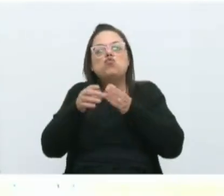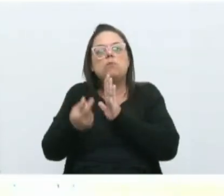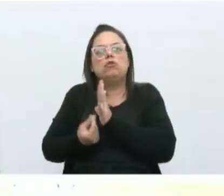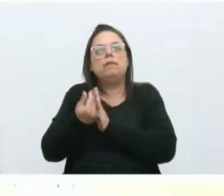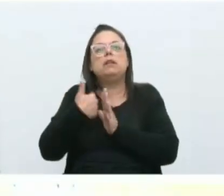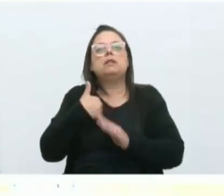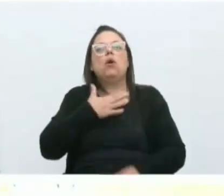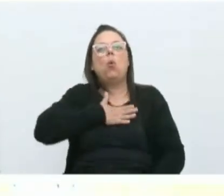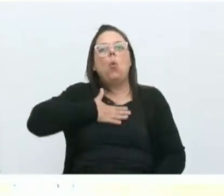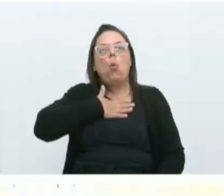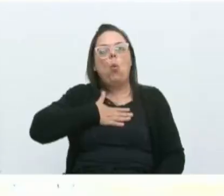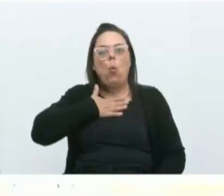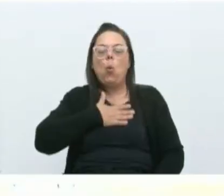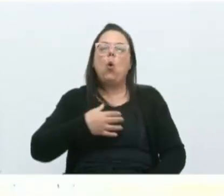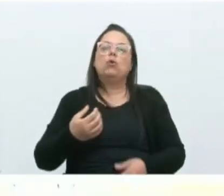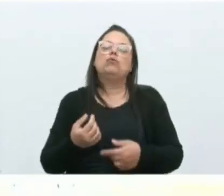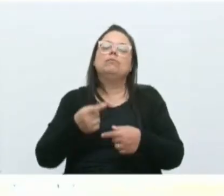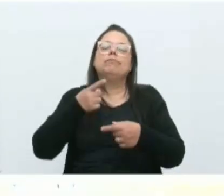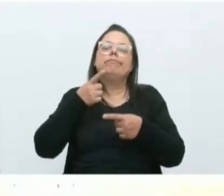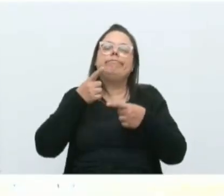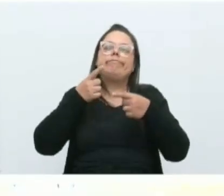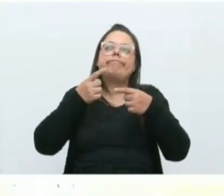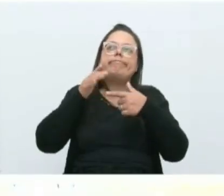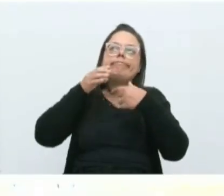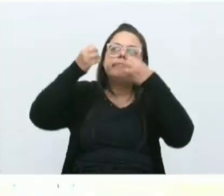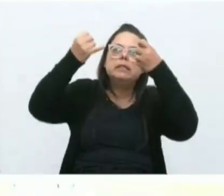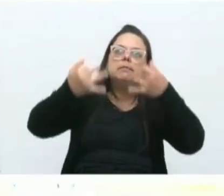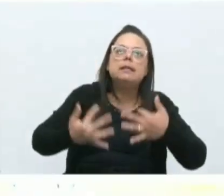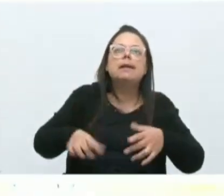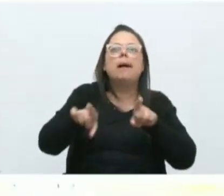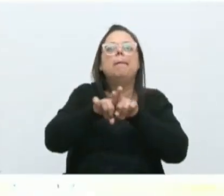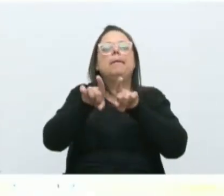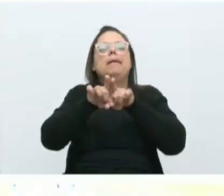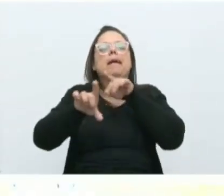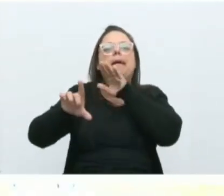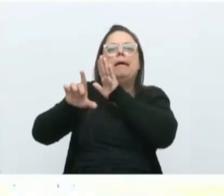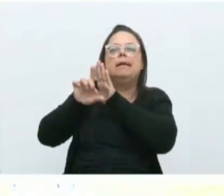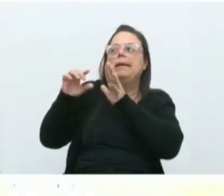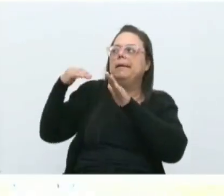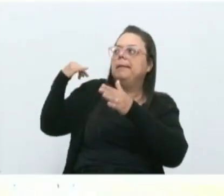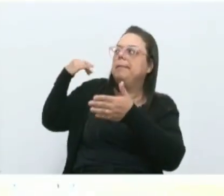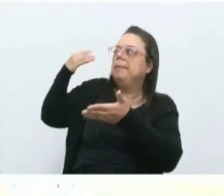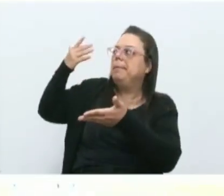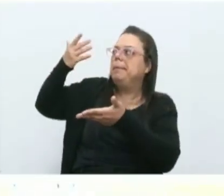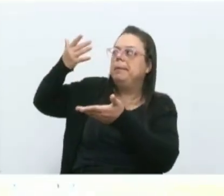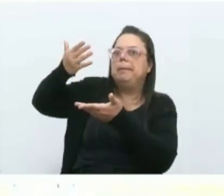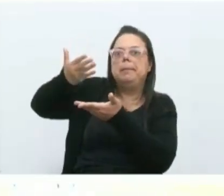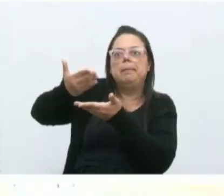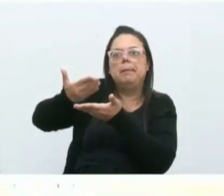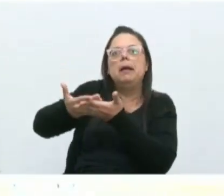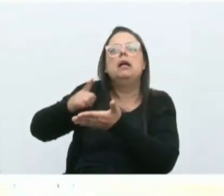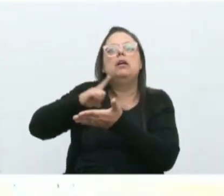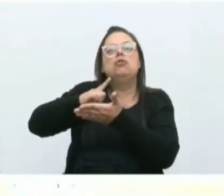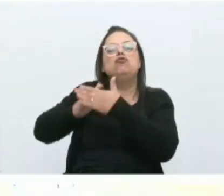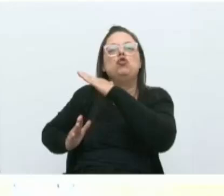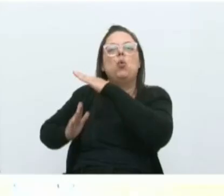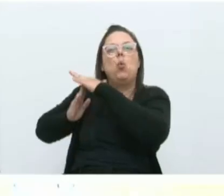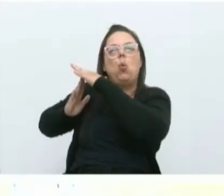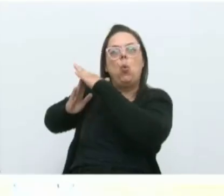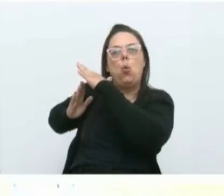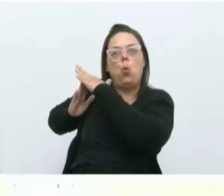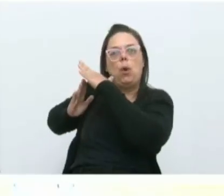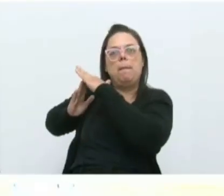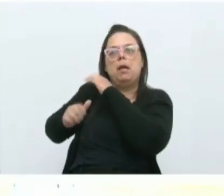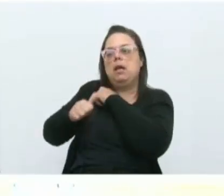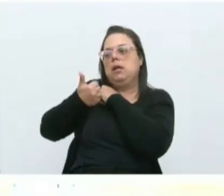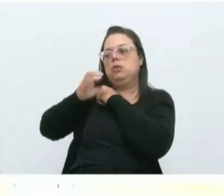de falar o quanto isso é uma evolução. As legislaturas anteriores, no passado, a gente tinha um limite de